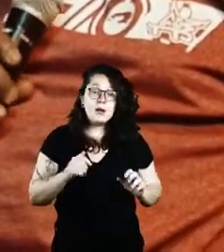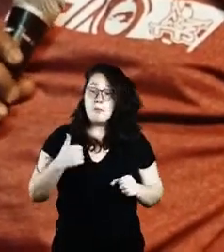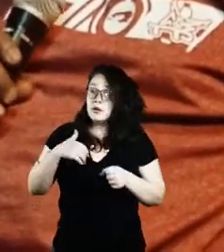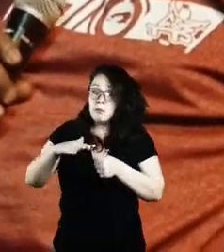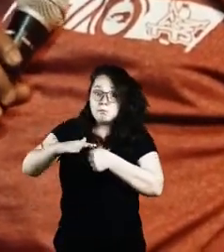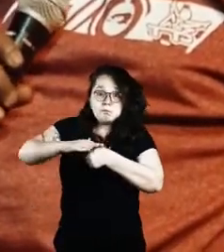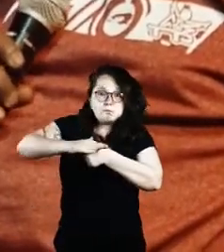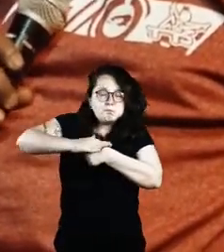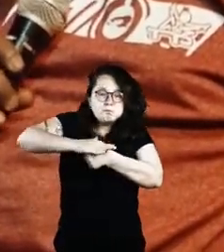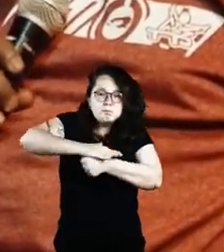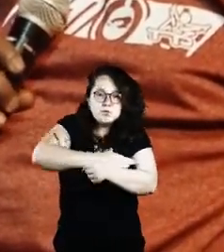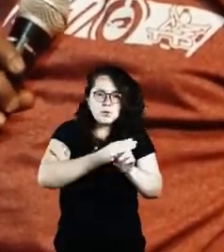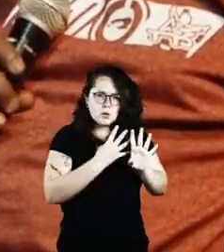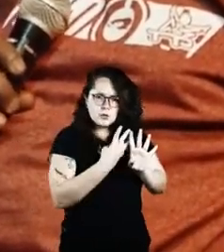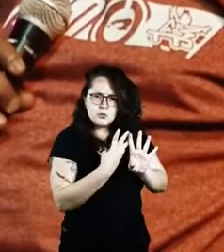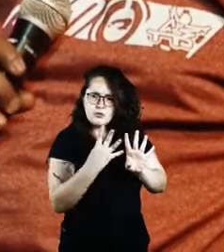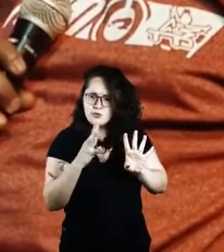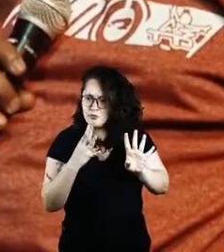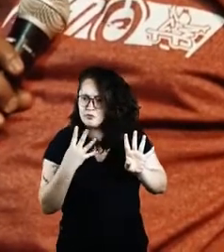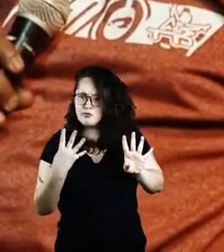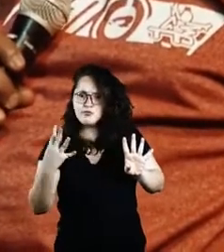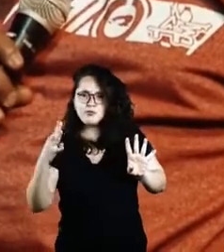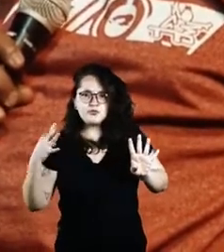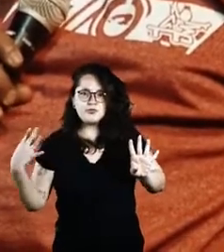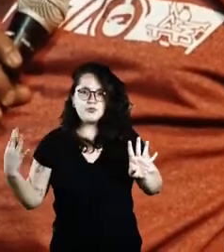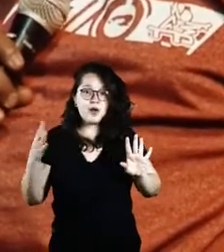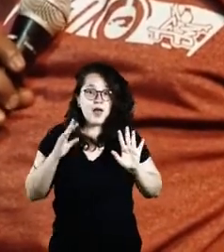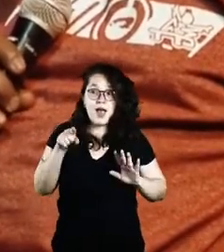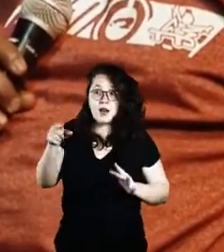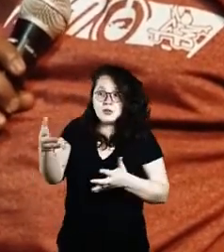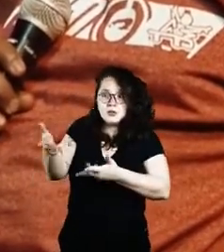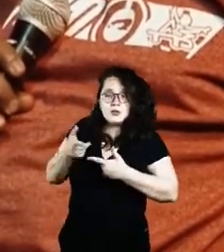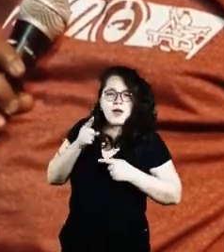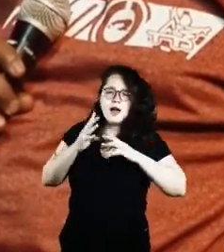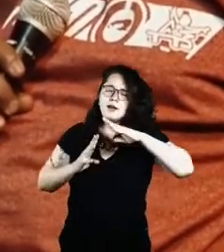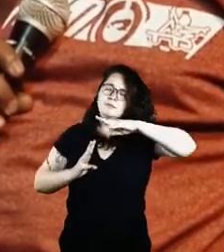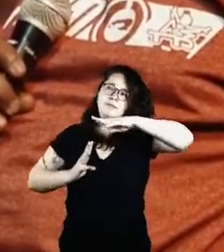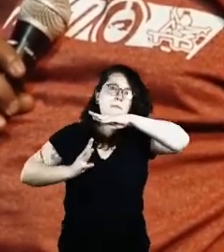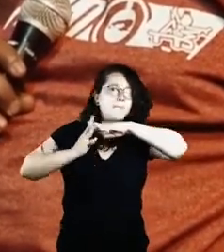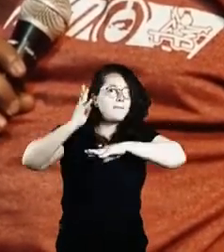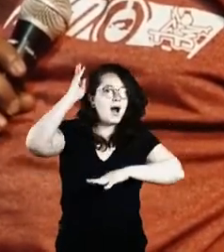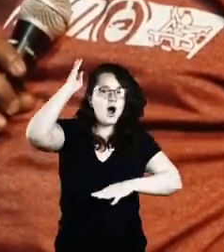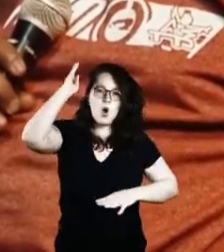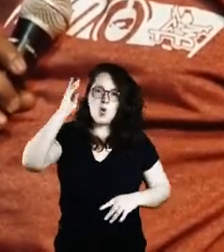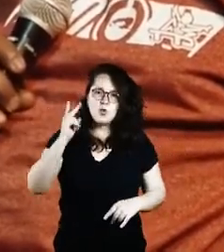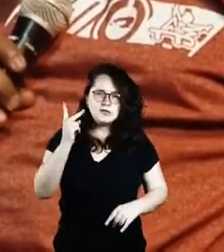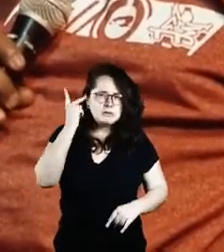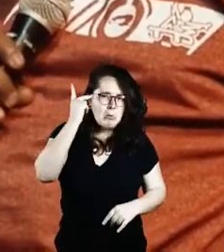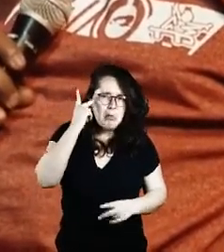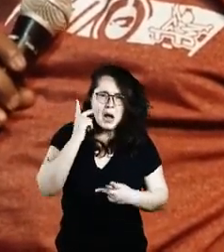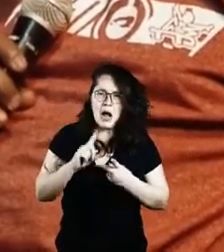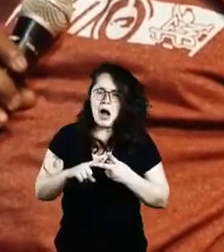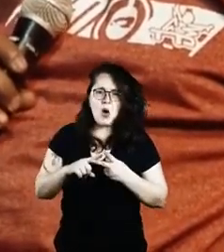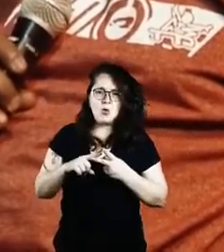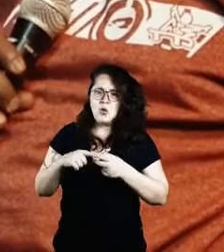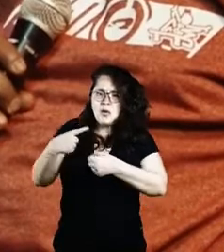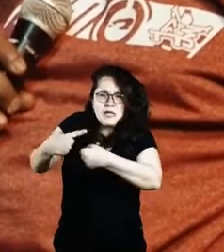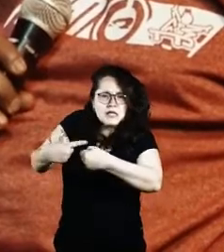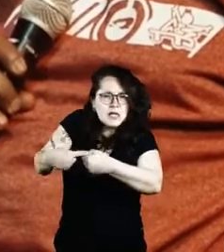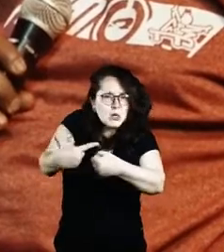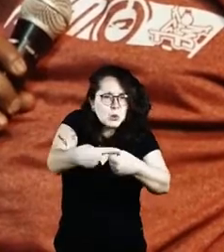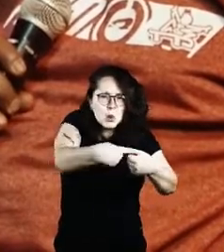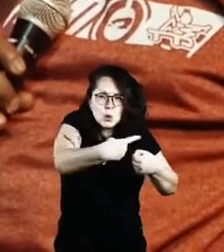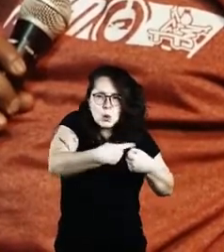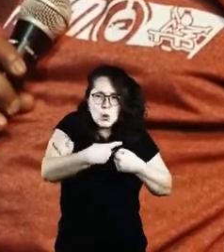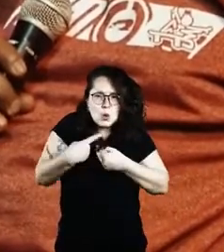máxima, foi atração top, assim, que aconteceu. Então, toda São Paulo, veio gente do interior, veio gente de todo lugar.